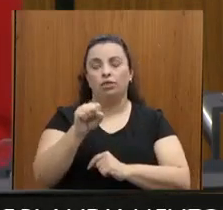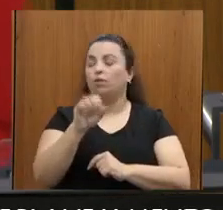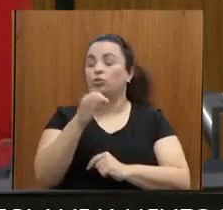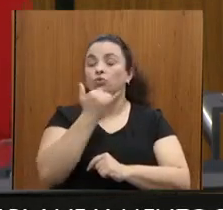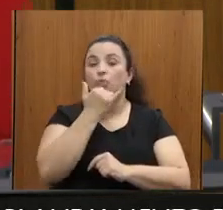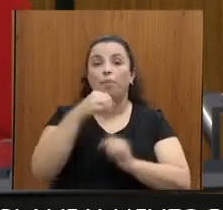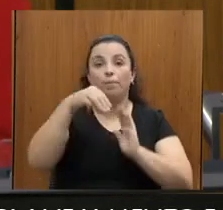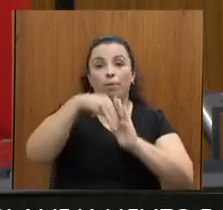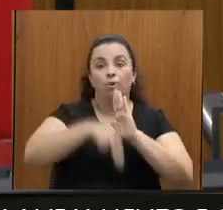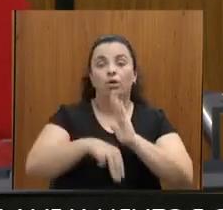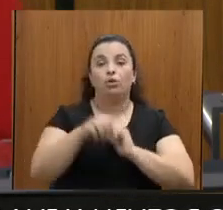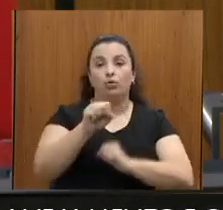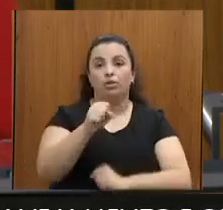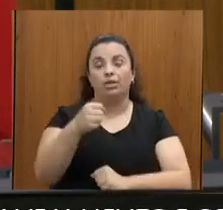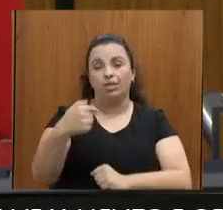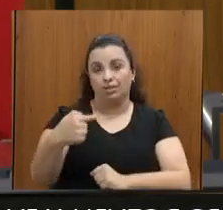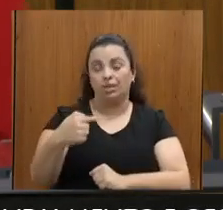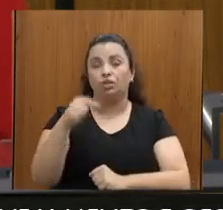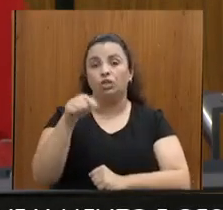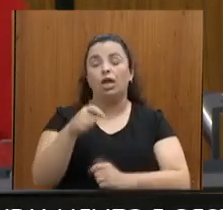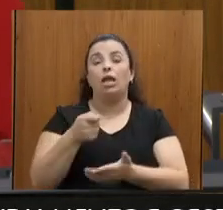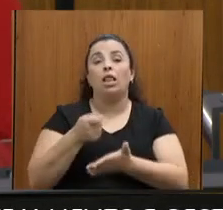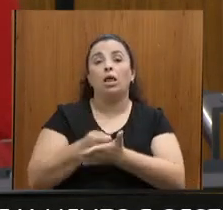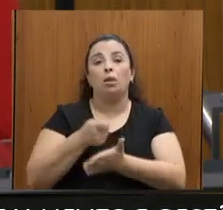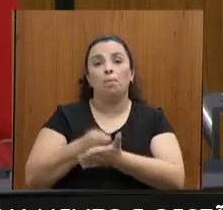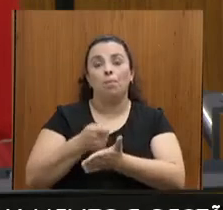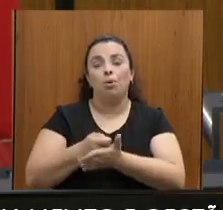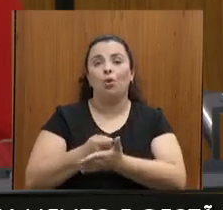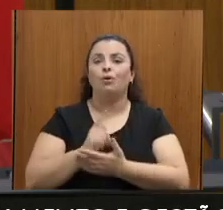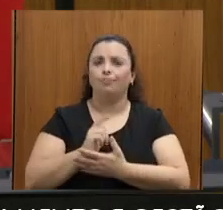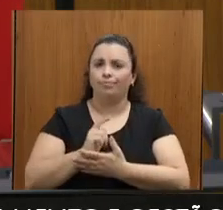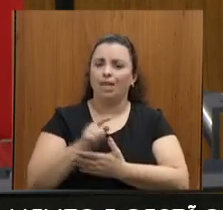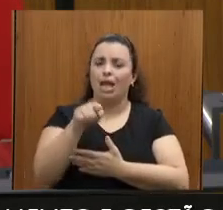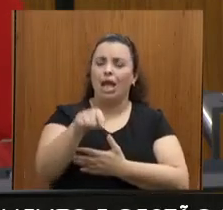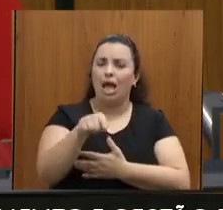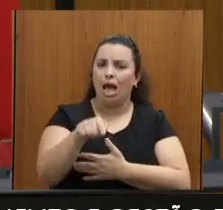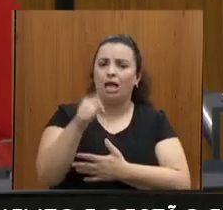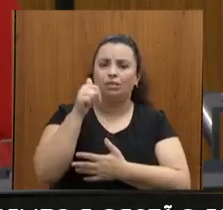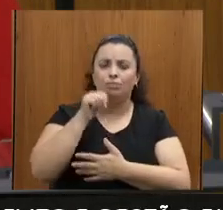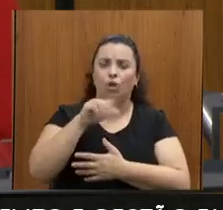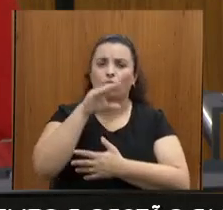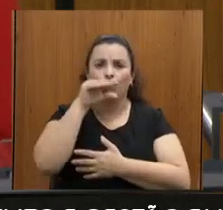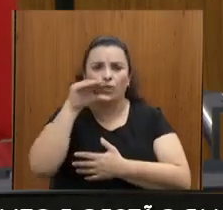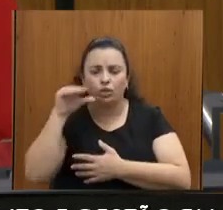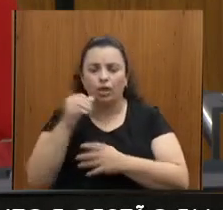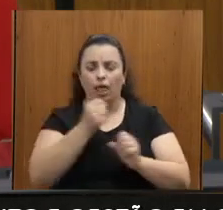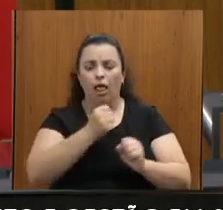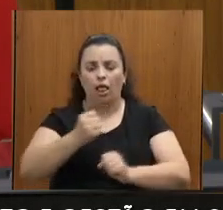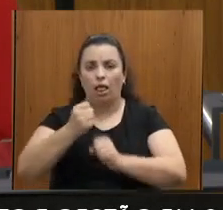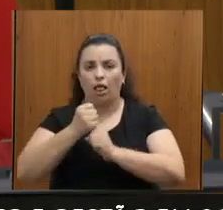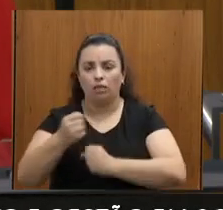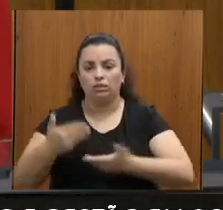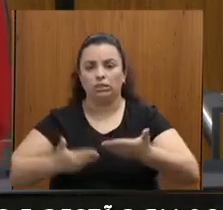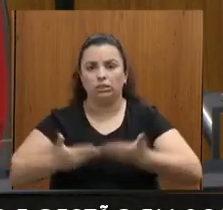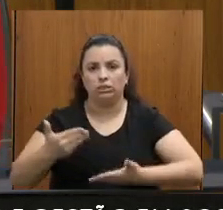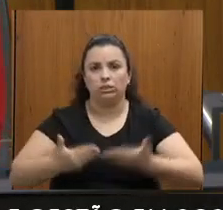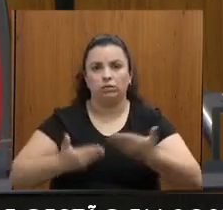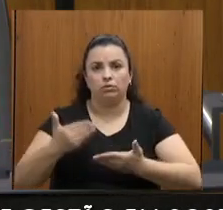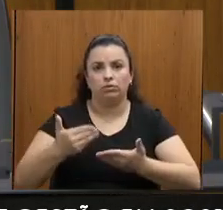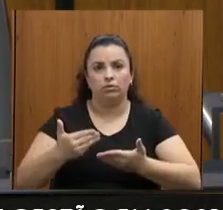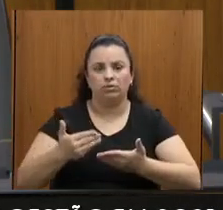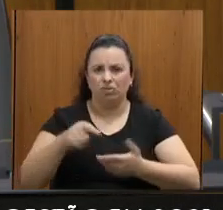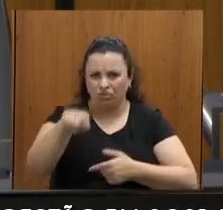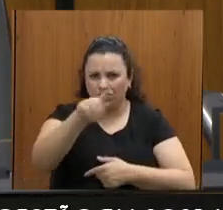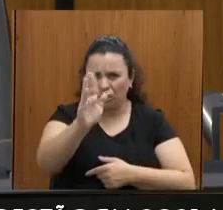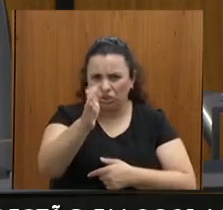87 está impondo as senhoras auxiliares de serviço que ficam com a limpeza pesada. Alguém já trabalhou de